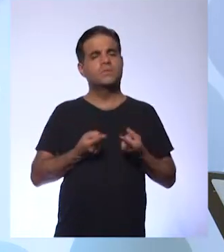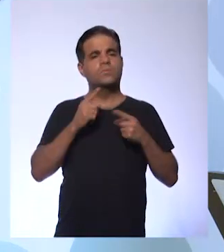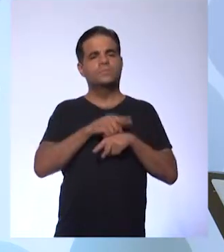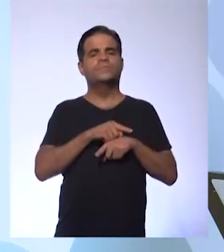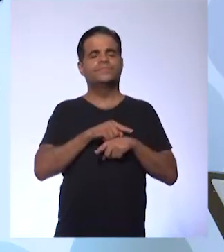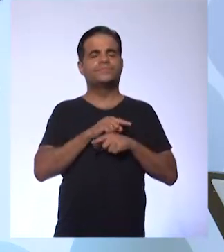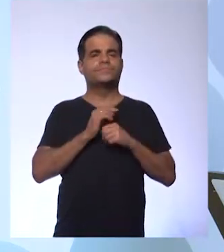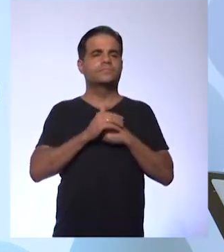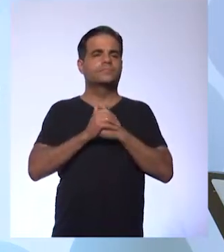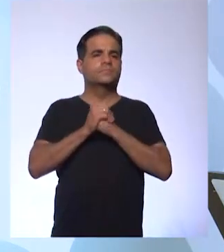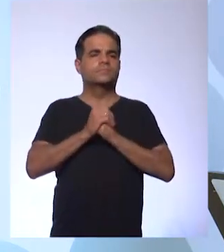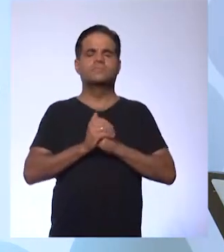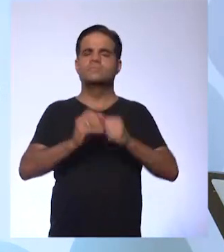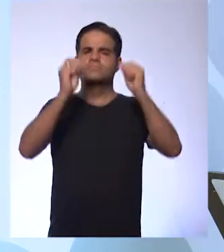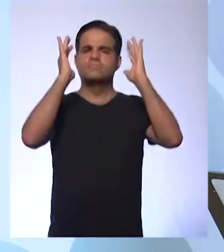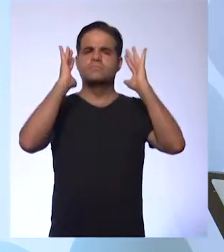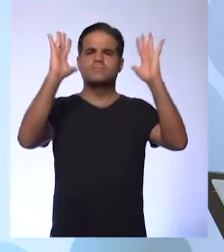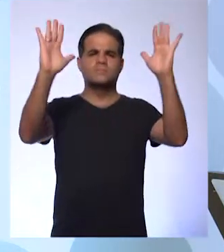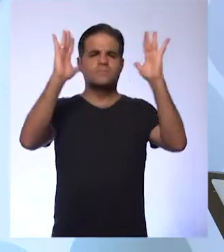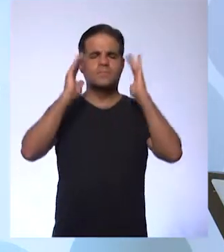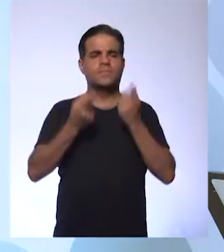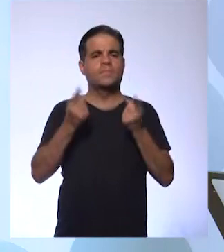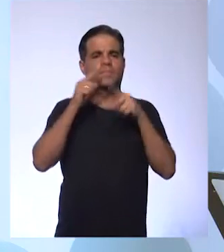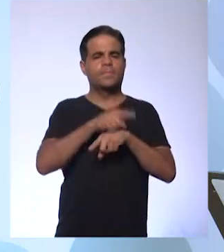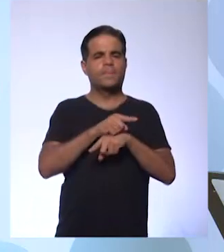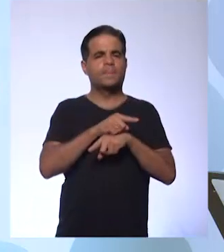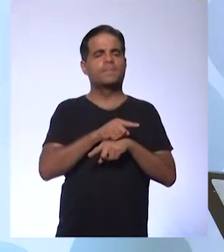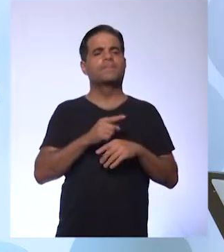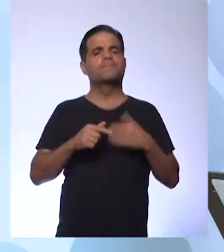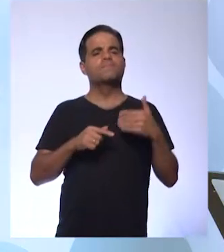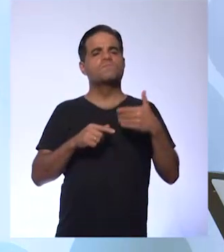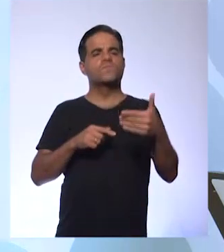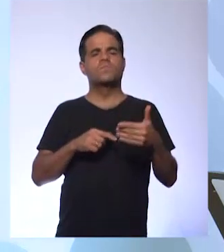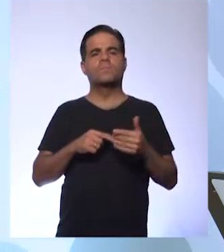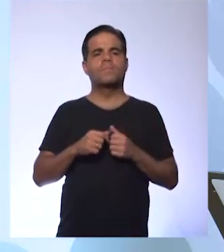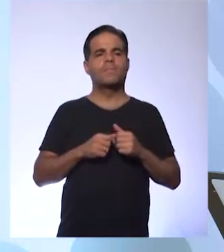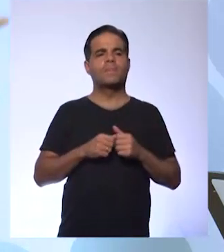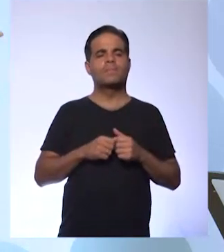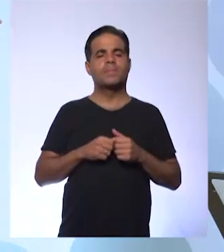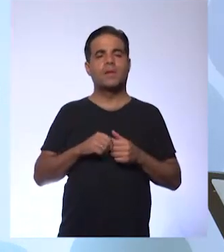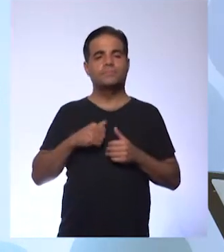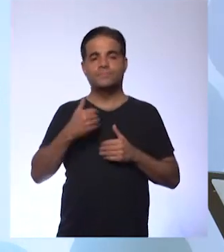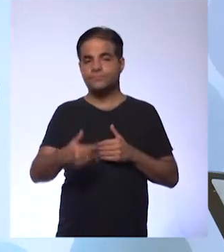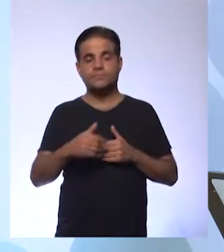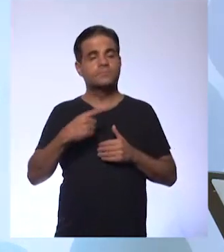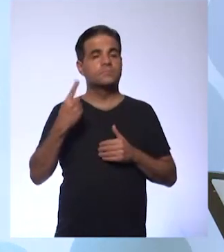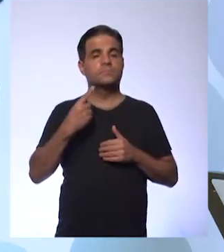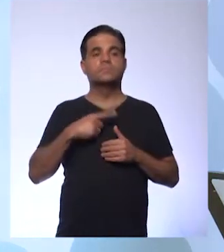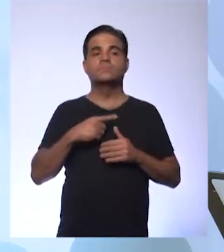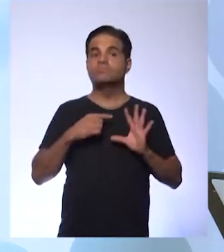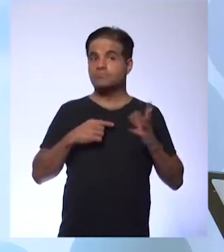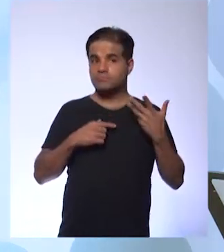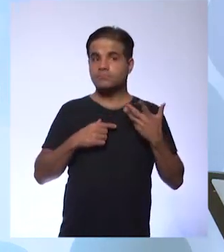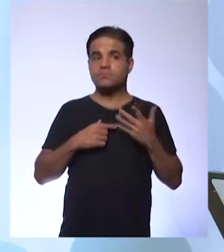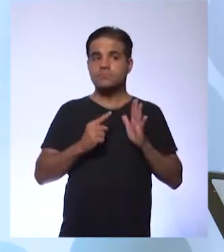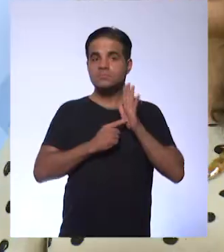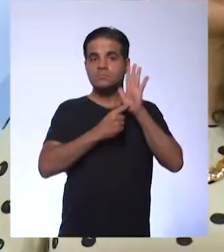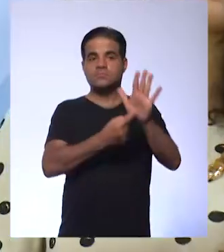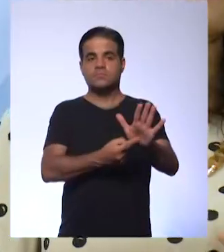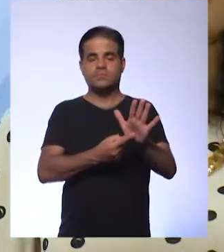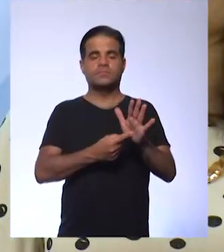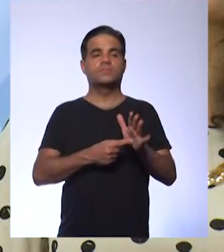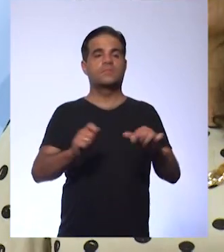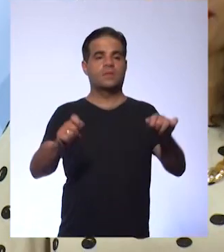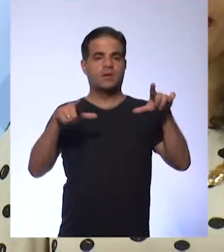contrário. Imagina se eu troco, eu inverto. Aí, em vez da consequência, primeiro eu tenho a causa. Apresentei